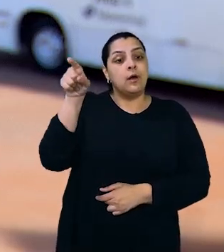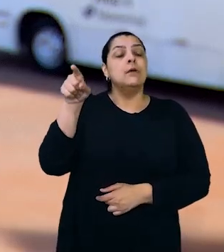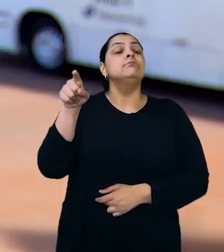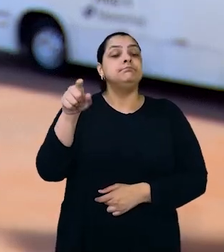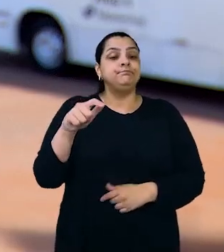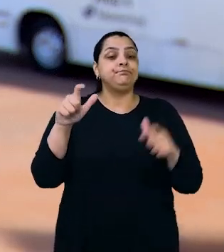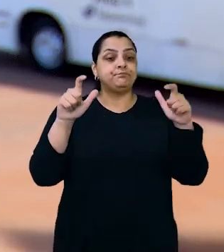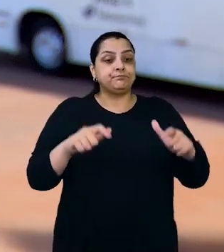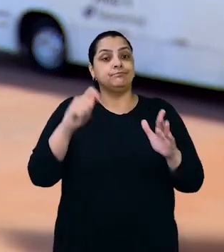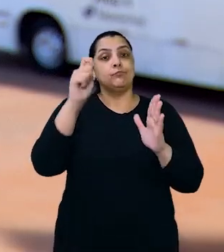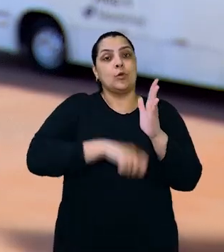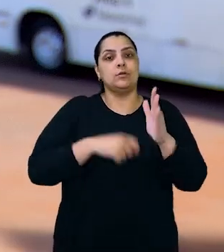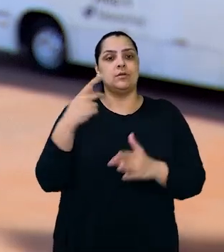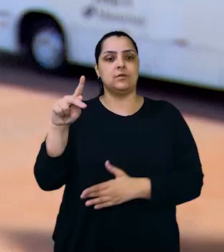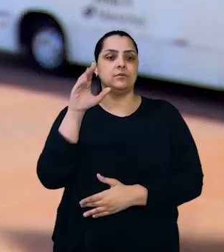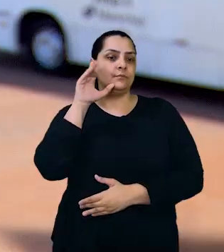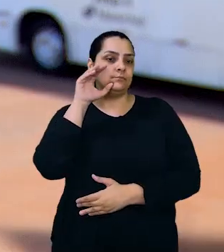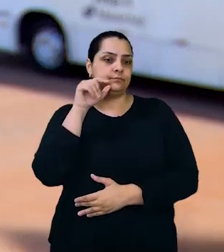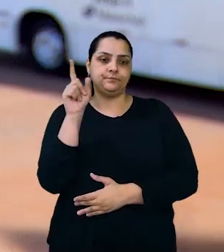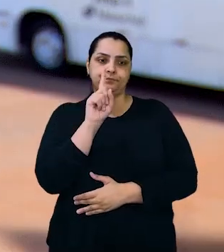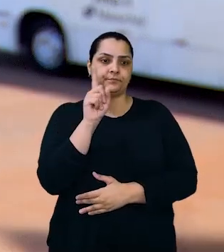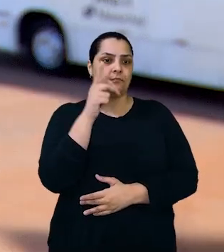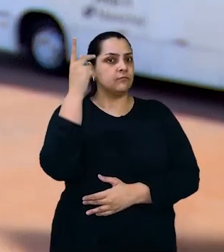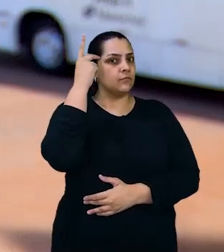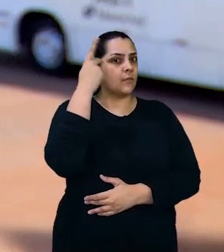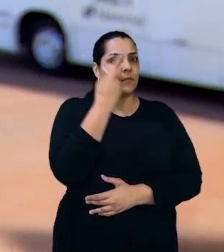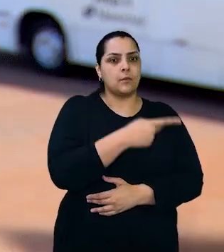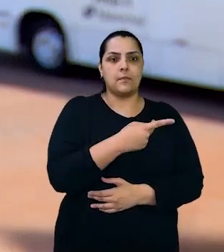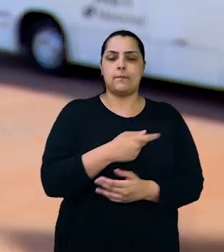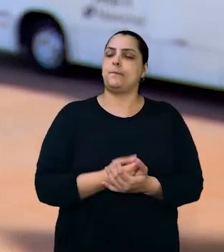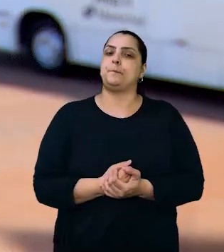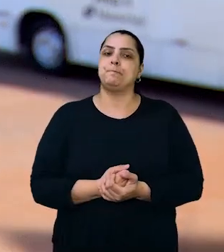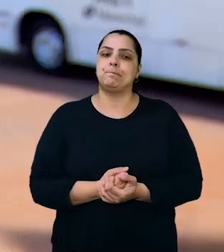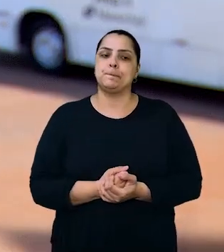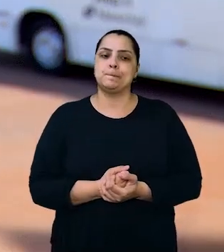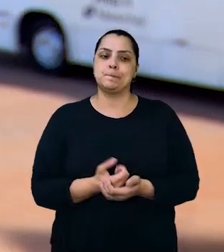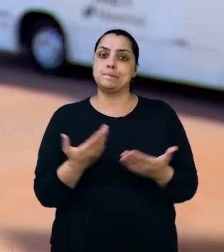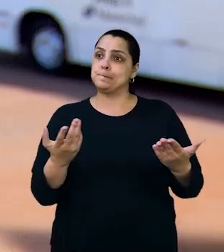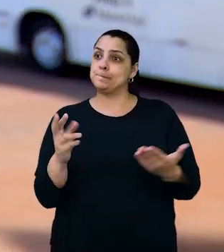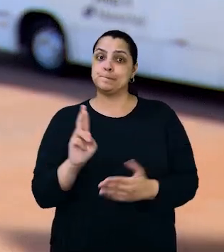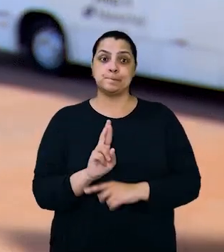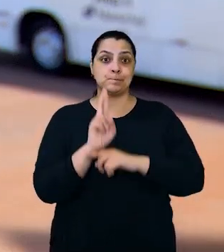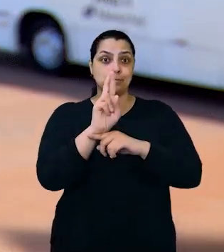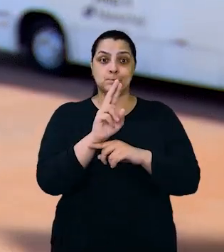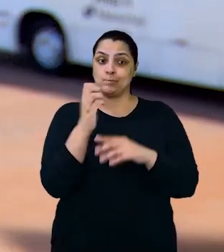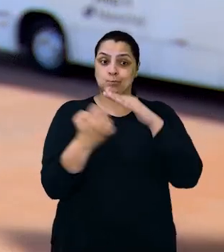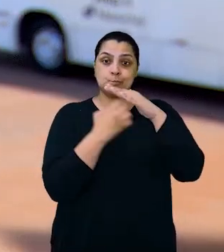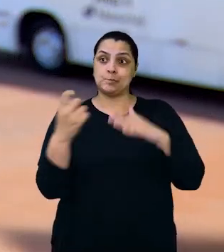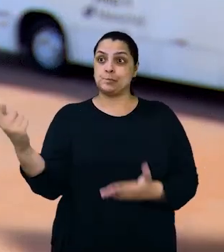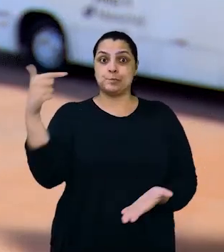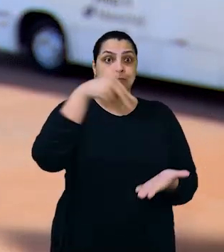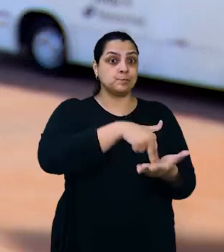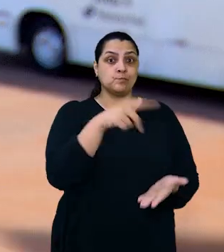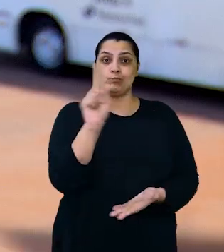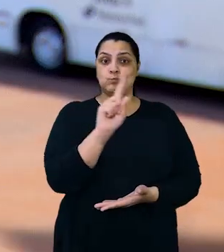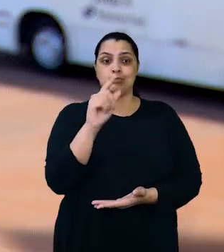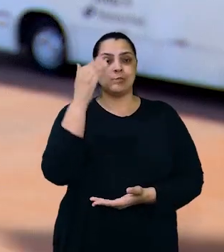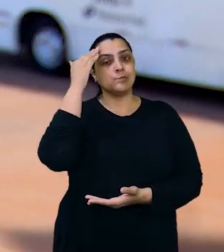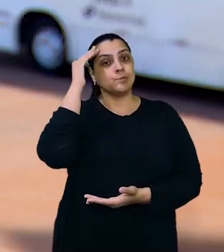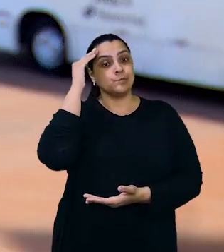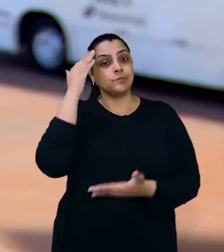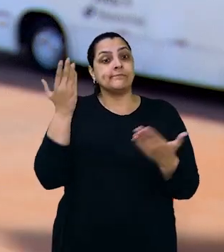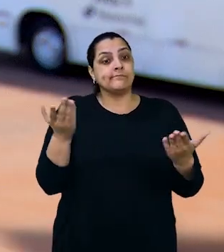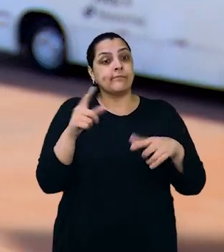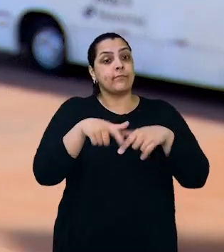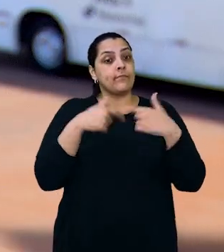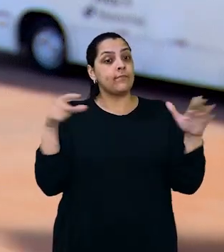foi efetuada a contratação do trabalhador, e não na cidade de São Paulo. Nenhum representante da empresa compareceu à audiência por entender que, diante